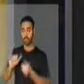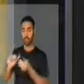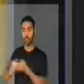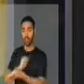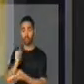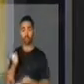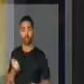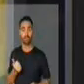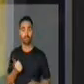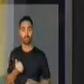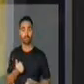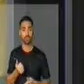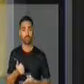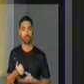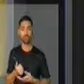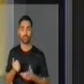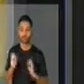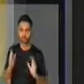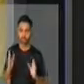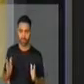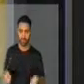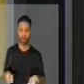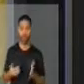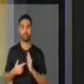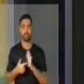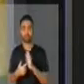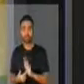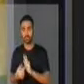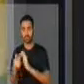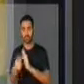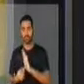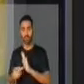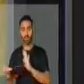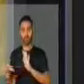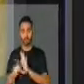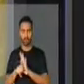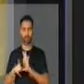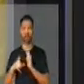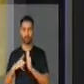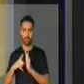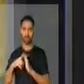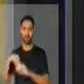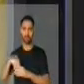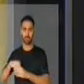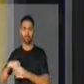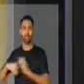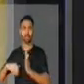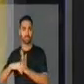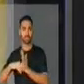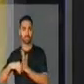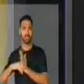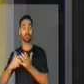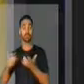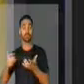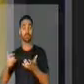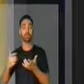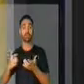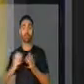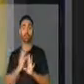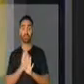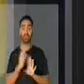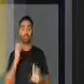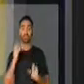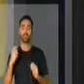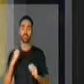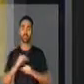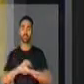Em relação a isso, também nós apresentamos uma sugestão de projeto de lei que está tramitando no Senado Federal, que pretende dar transparência para as filas de espera